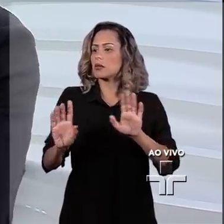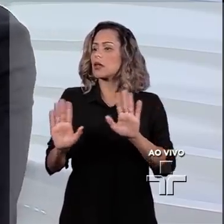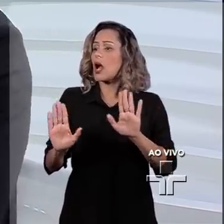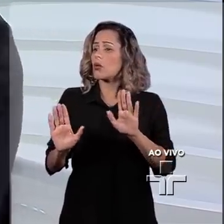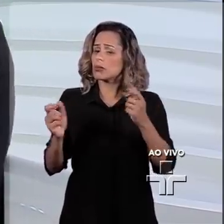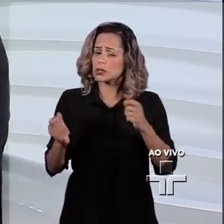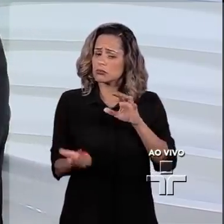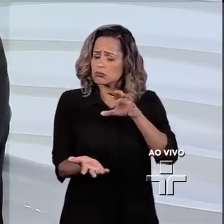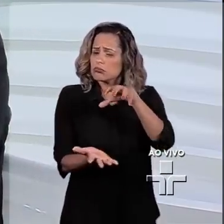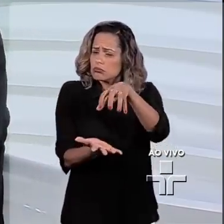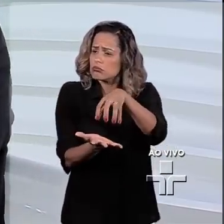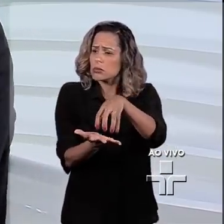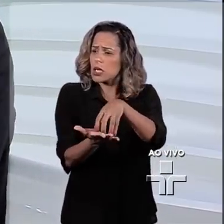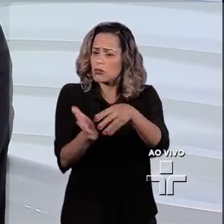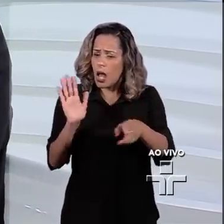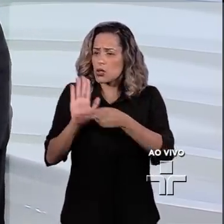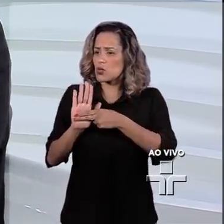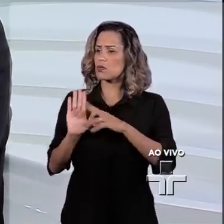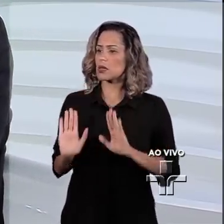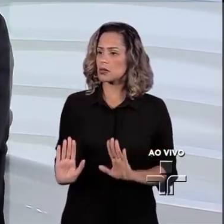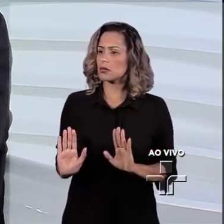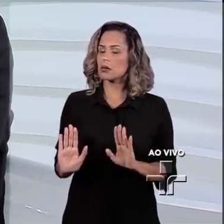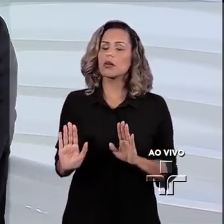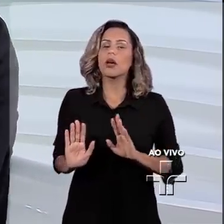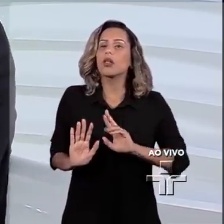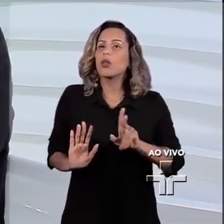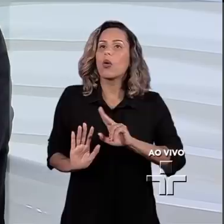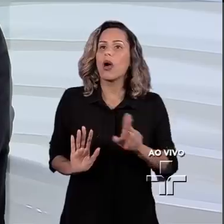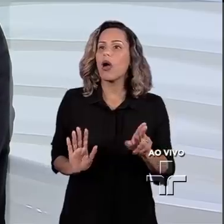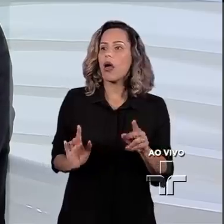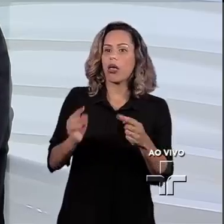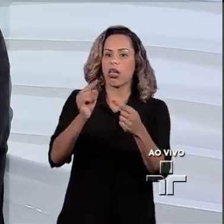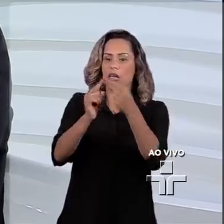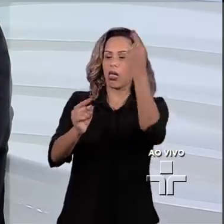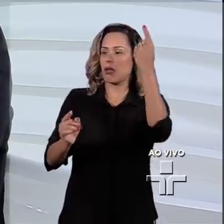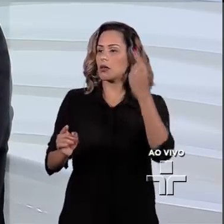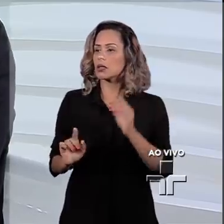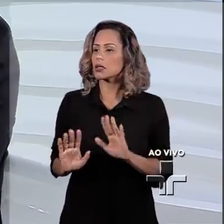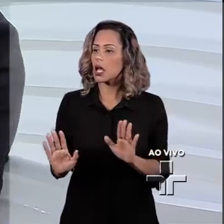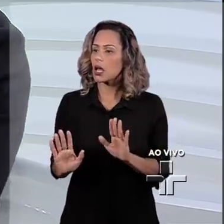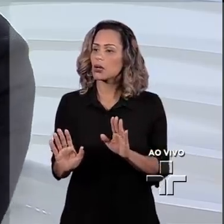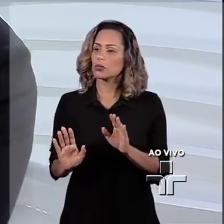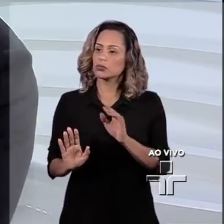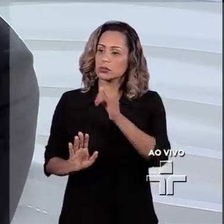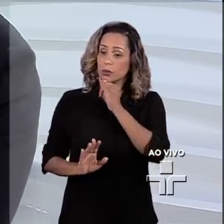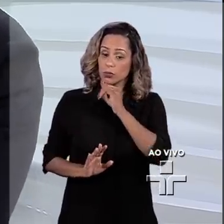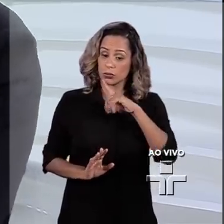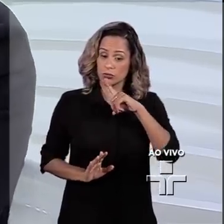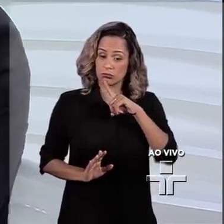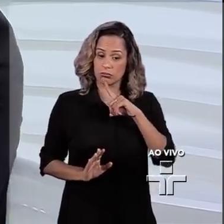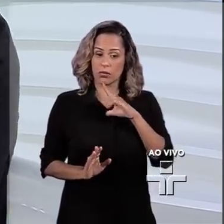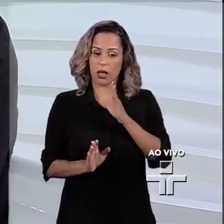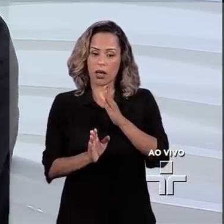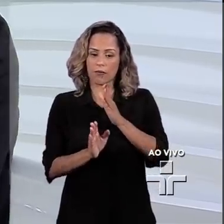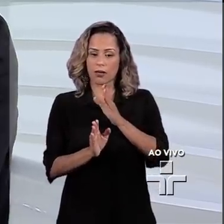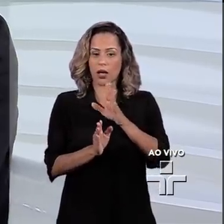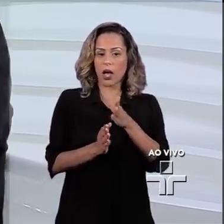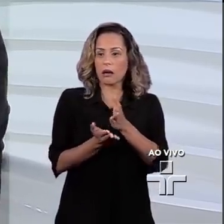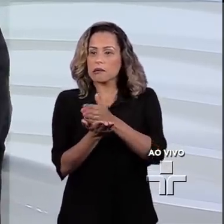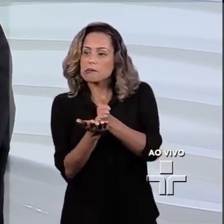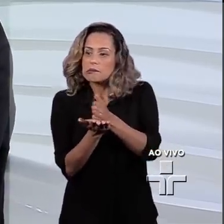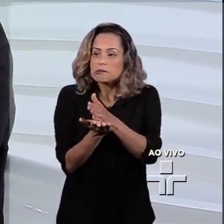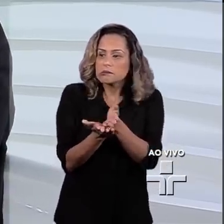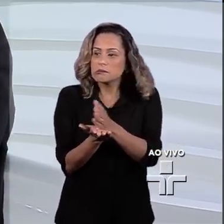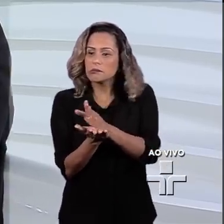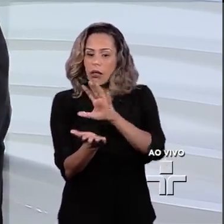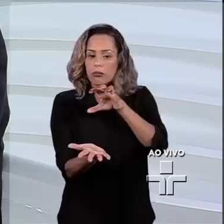centro. Então, eu acho que não há nenhuma incompatibilidade entre deixar o muro e ser de centro. Você